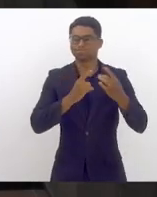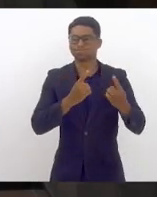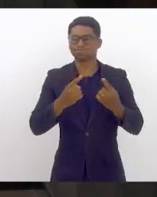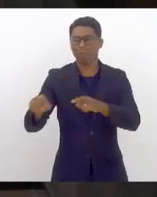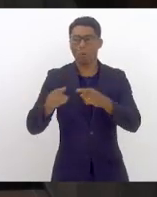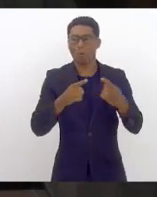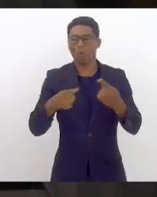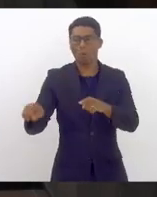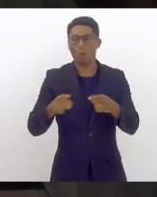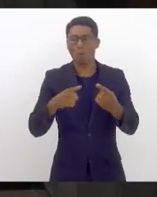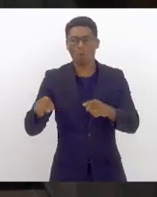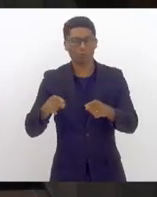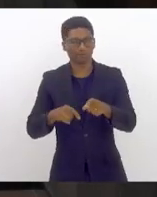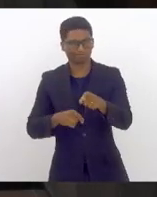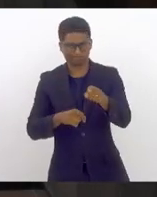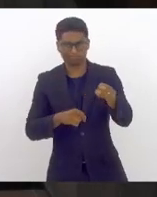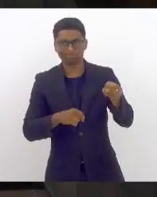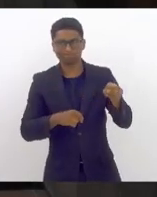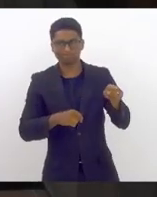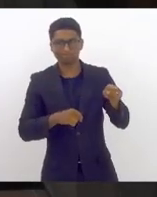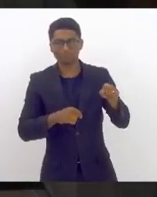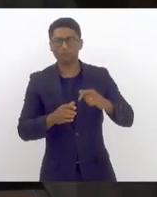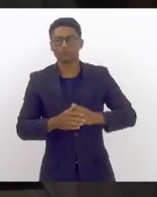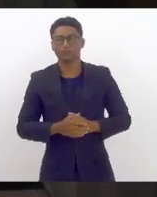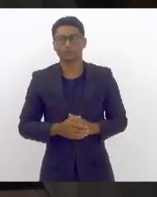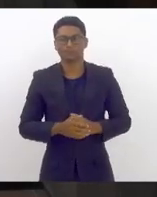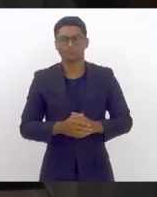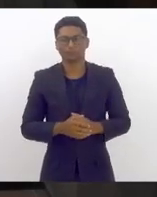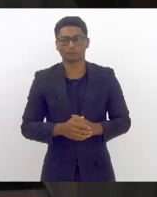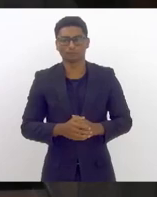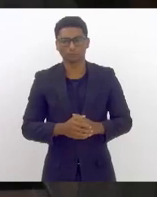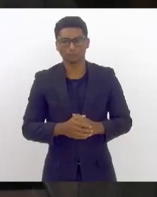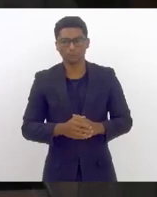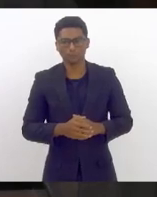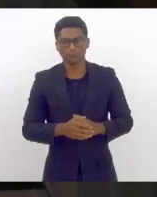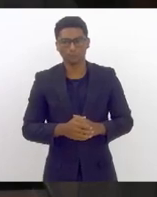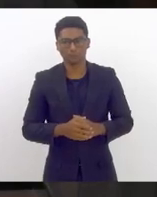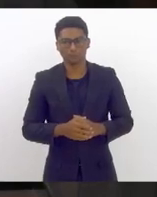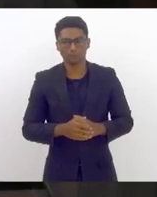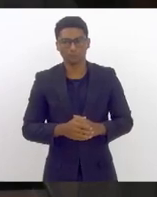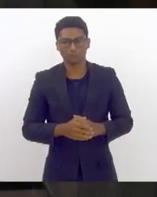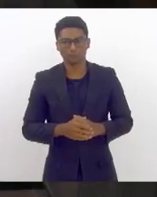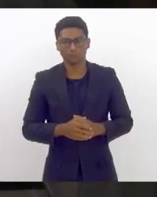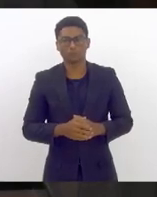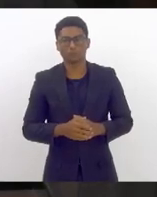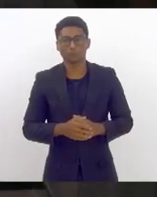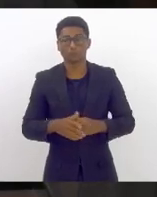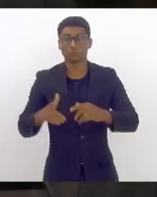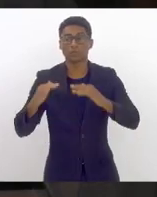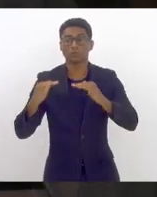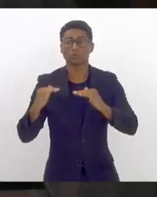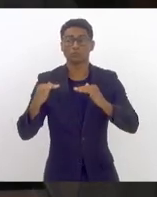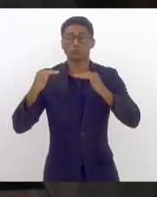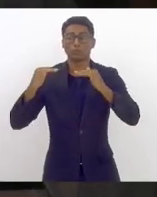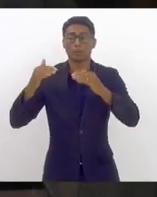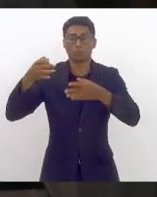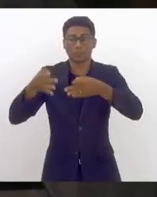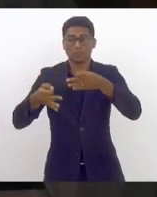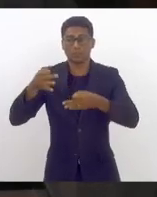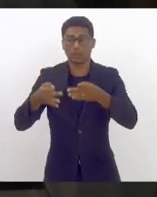por mais crítica que possamos ter, à Suprema Corte desse país.